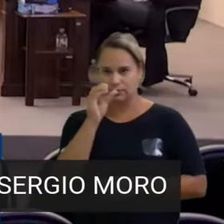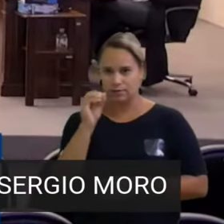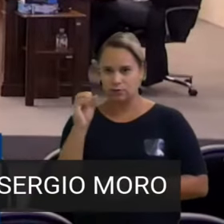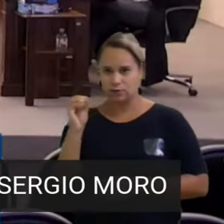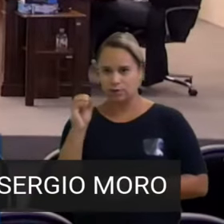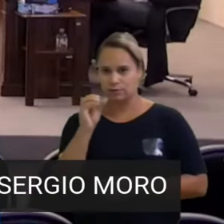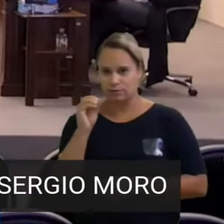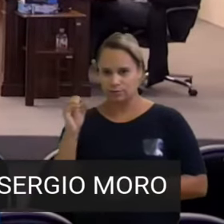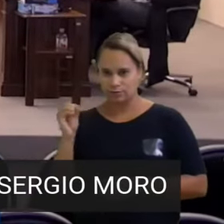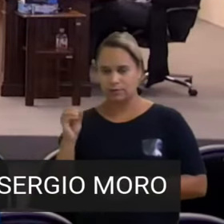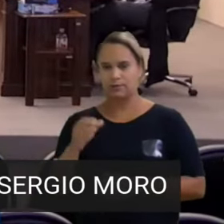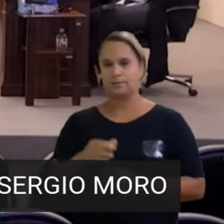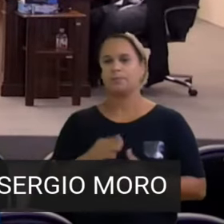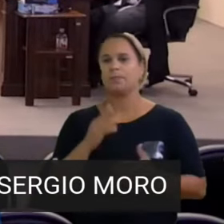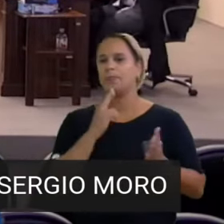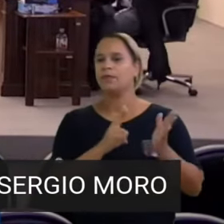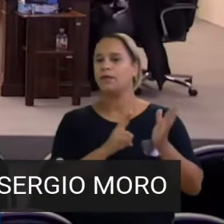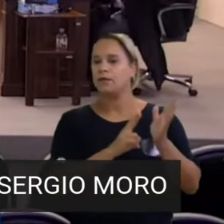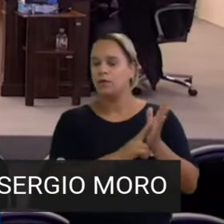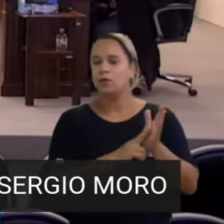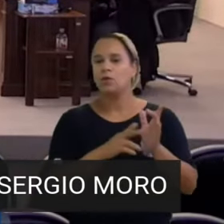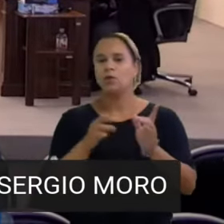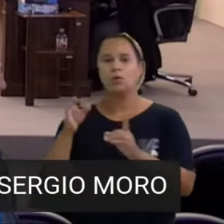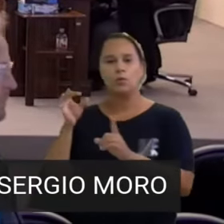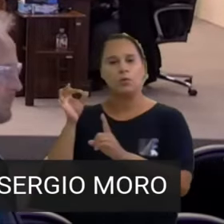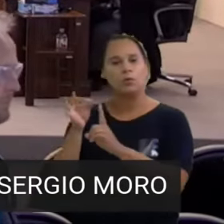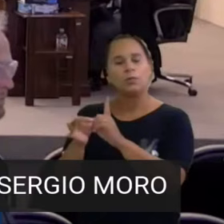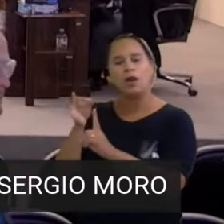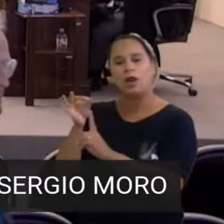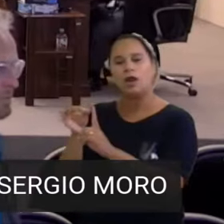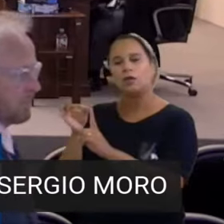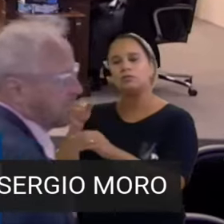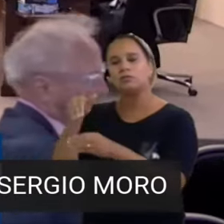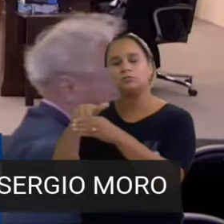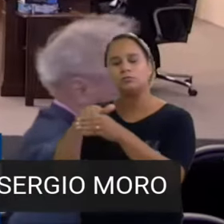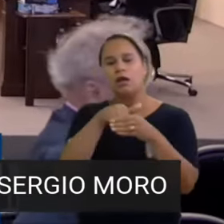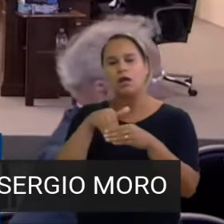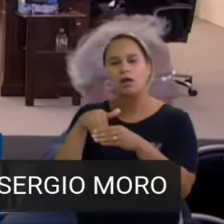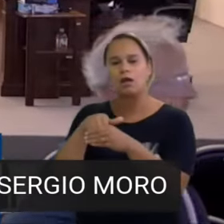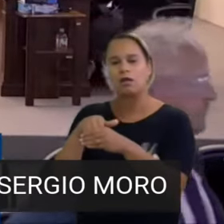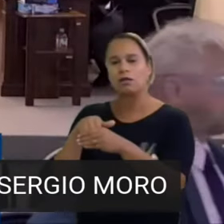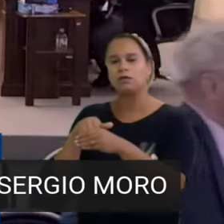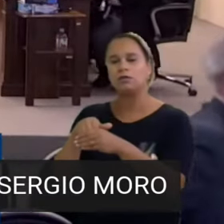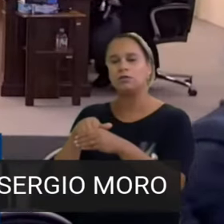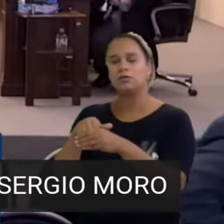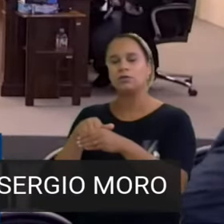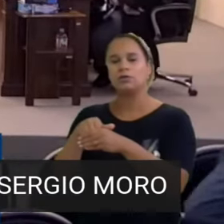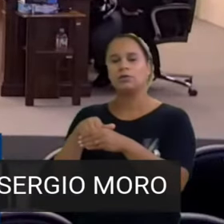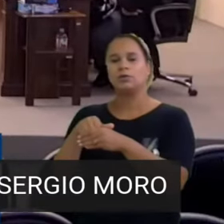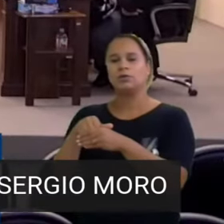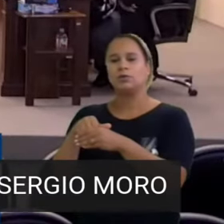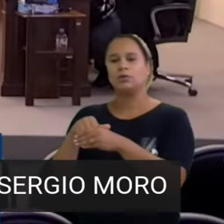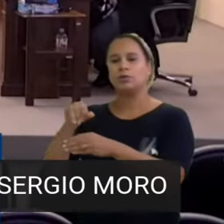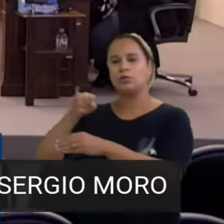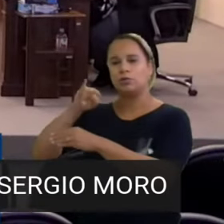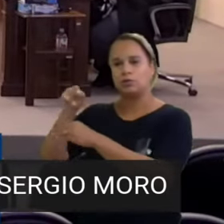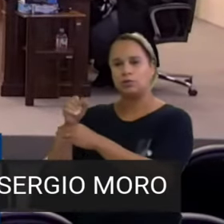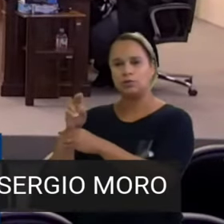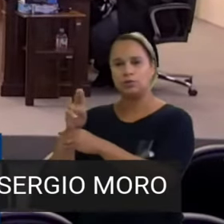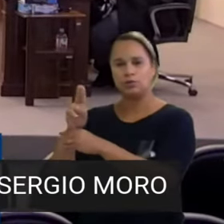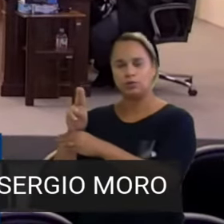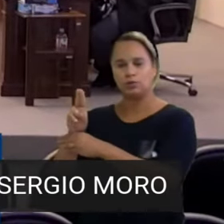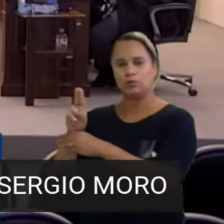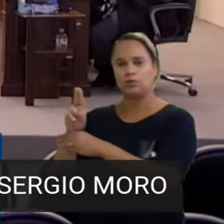de relatoria do eminenteador eleitoral Júlio Jacobe Júnior que está com a palavra.